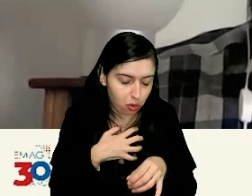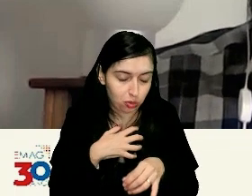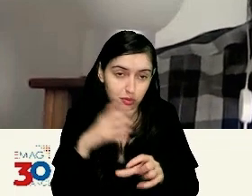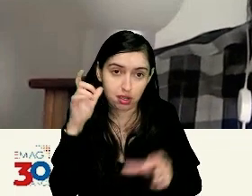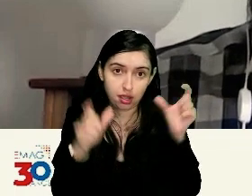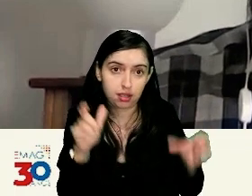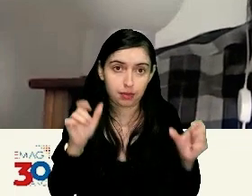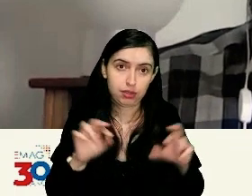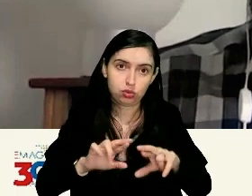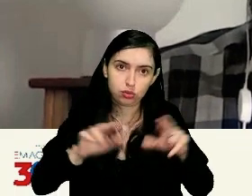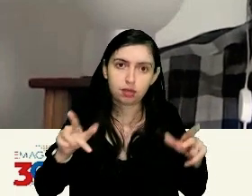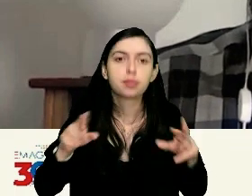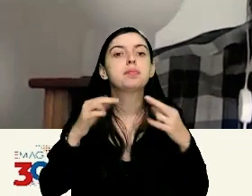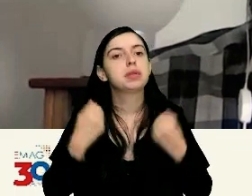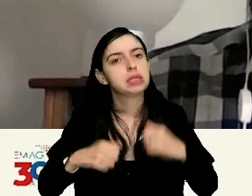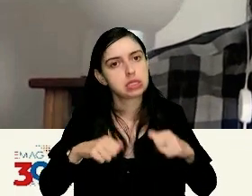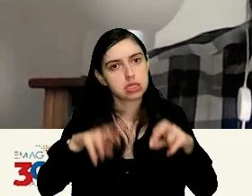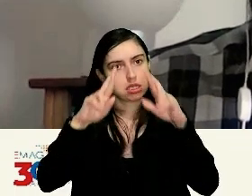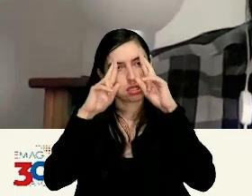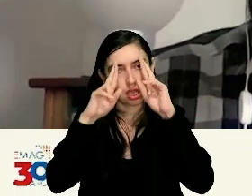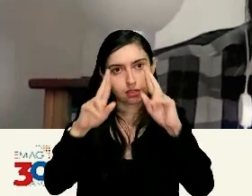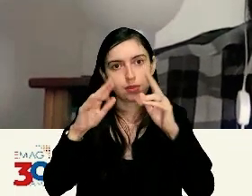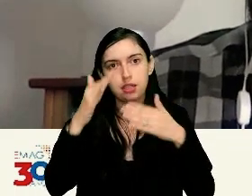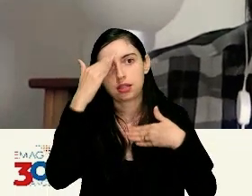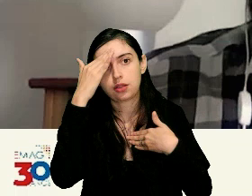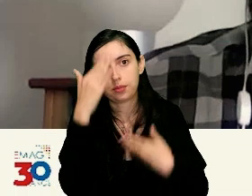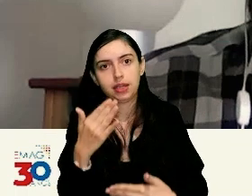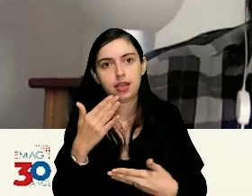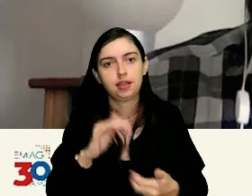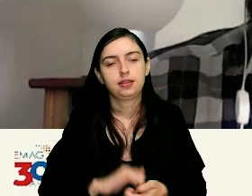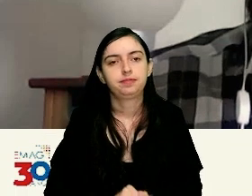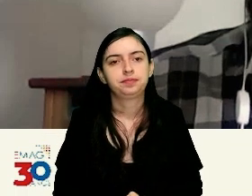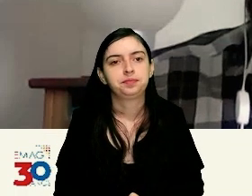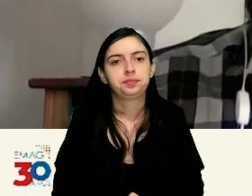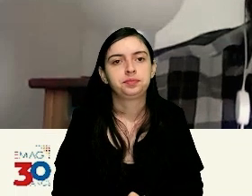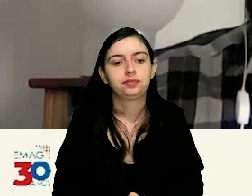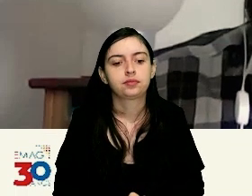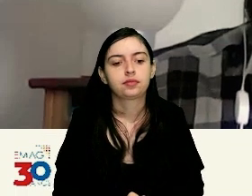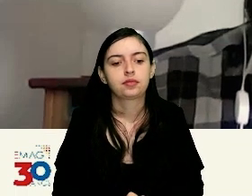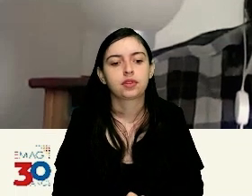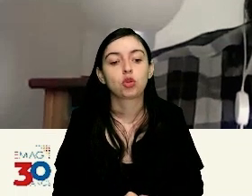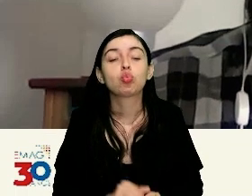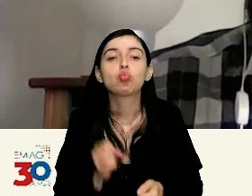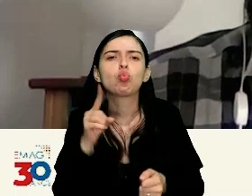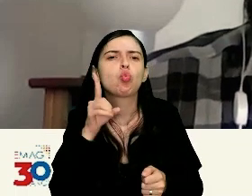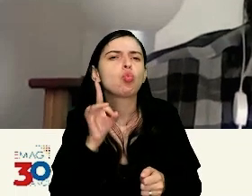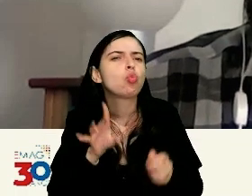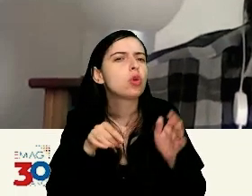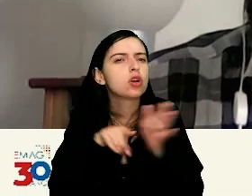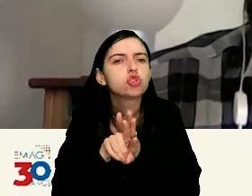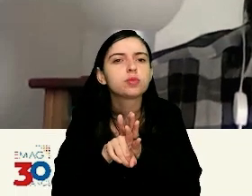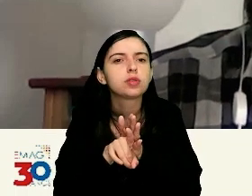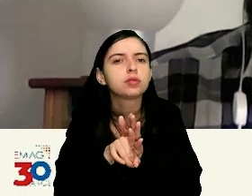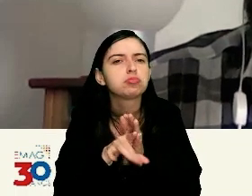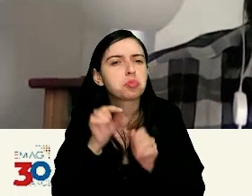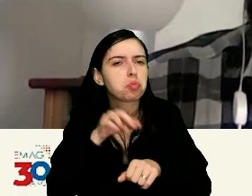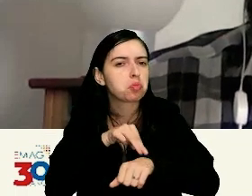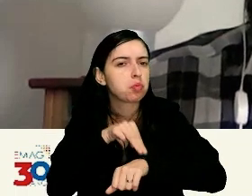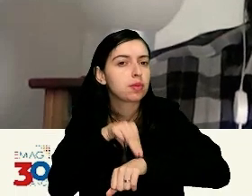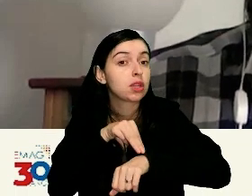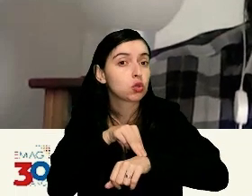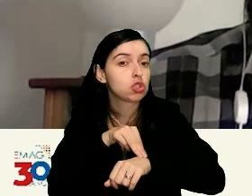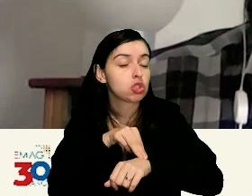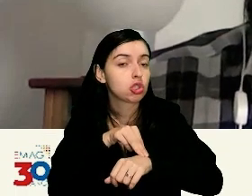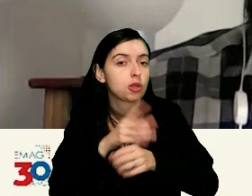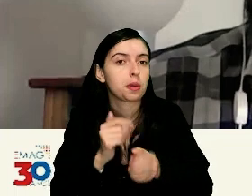respeitada, gente. Mas, obrigado. Eu vou fazer aqui uma última pergunta, a gente tem aí uns minutinhos restantes,